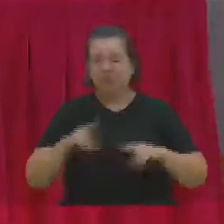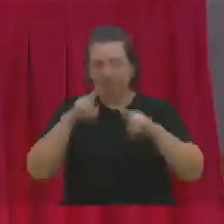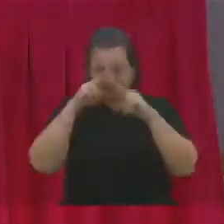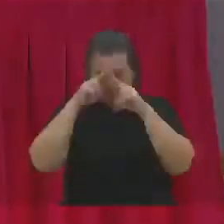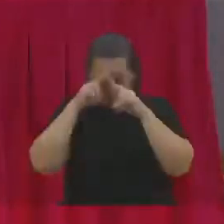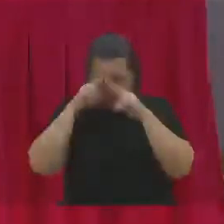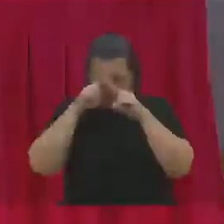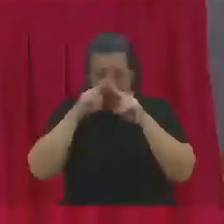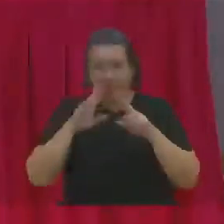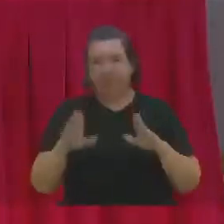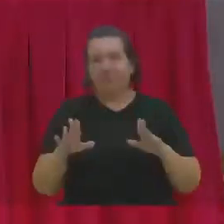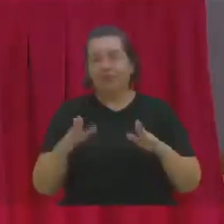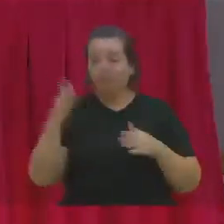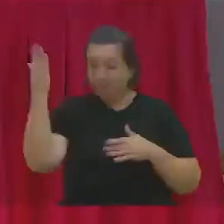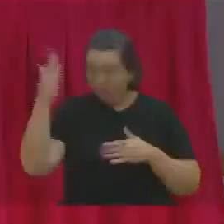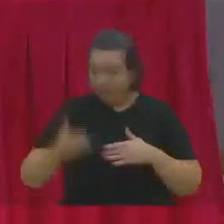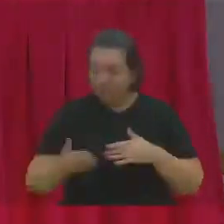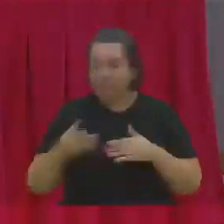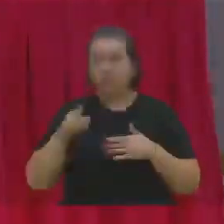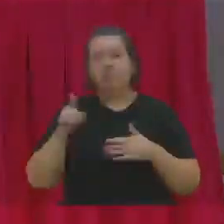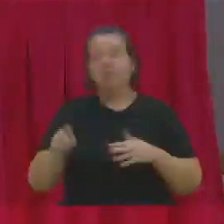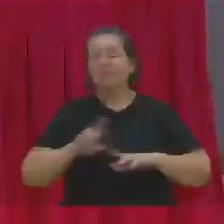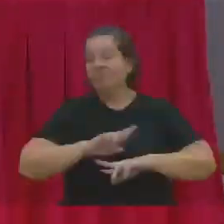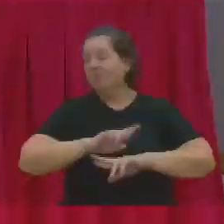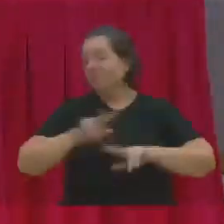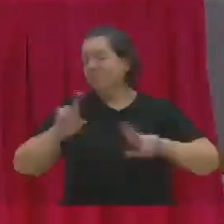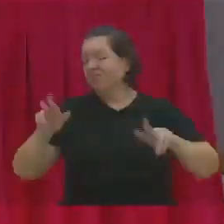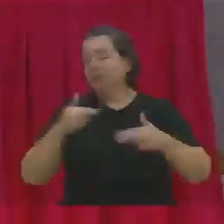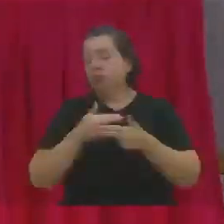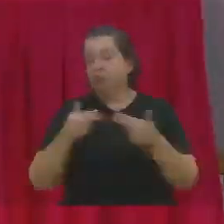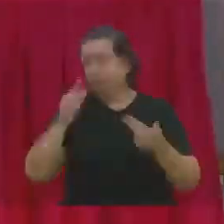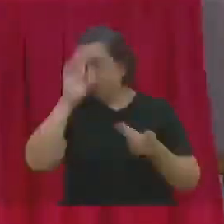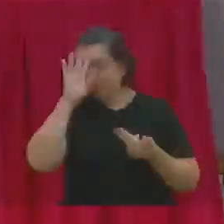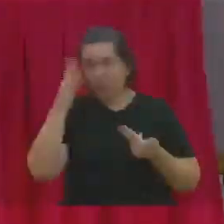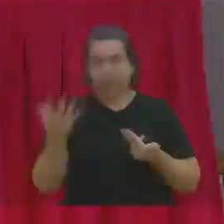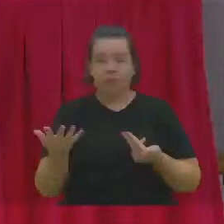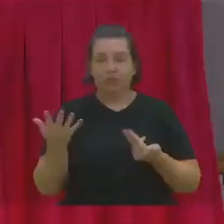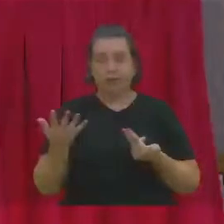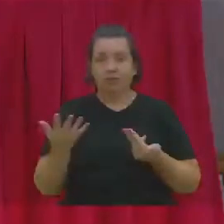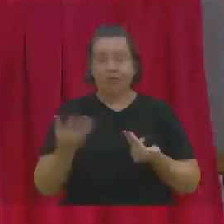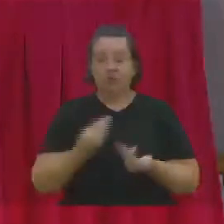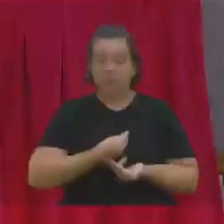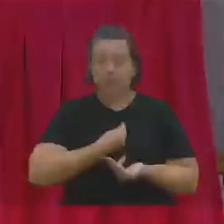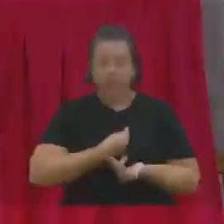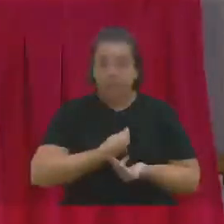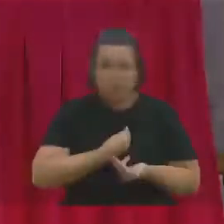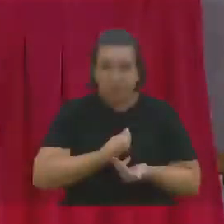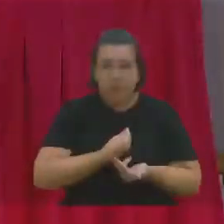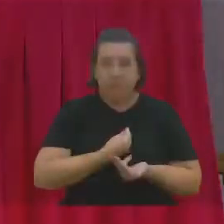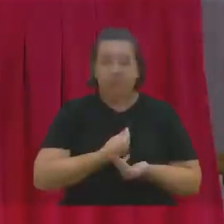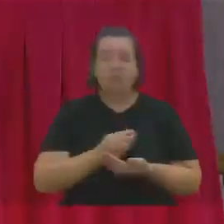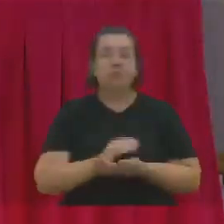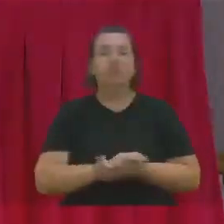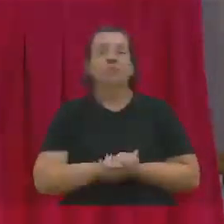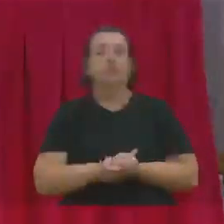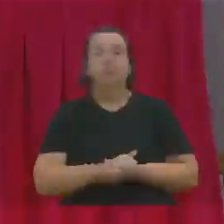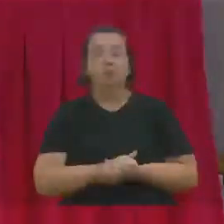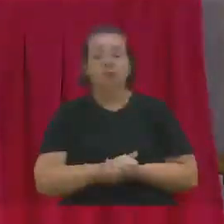traumas, mediante a diversas situações que acontecem na nossa vida.